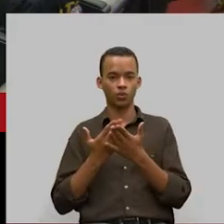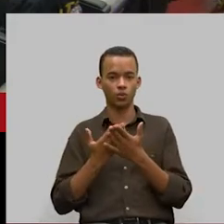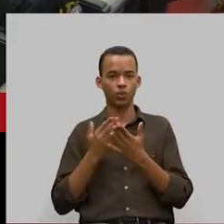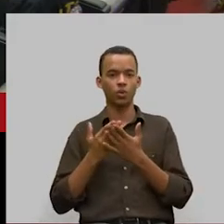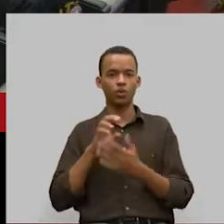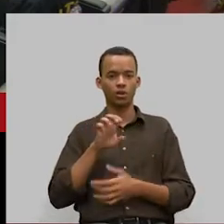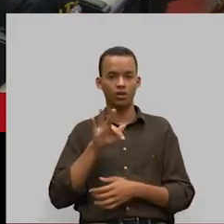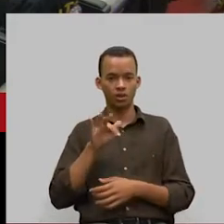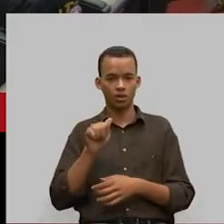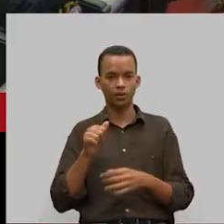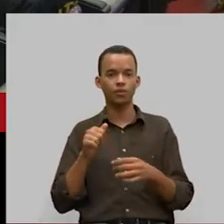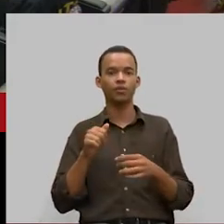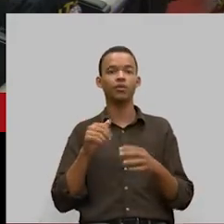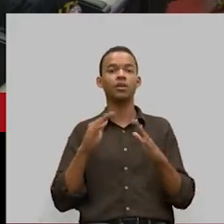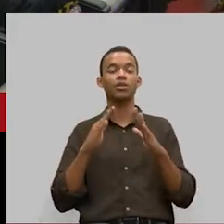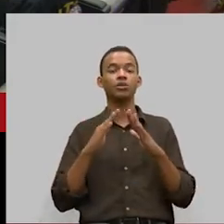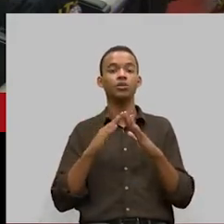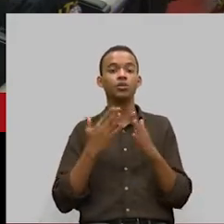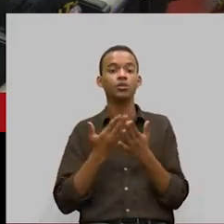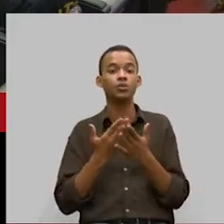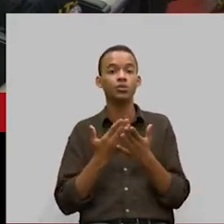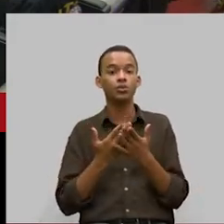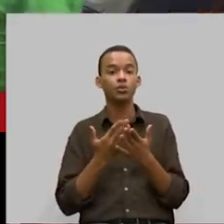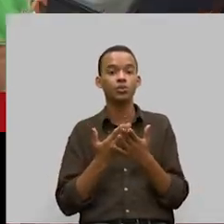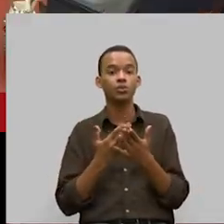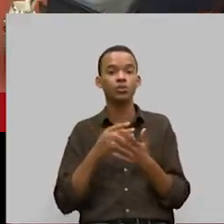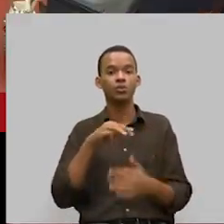escola família agrícola Serra do